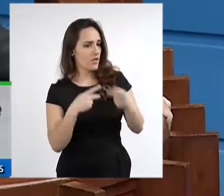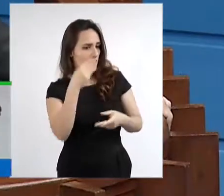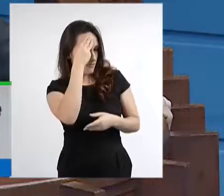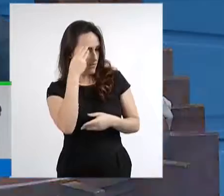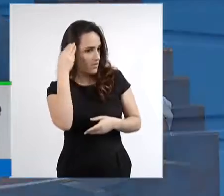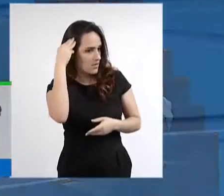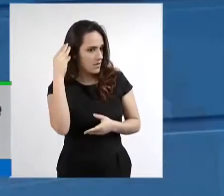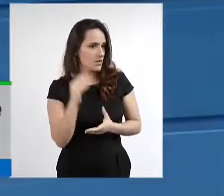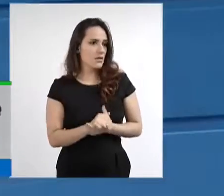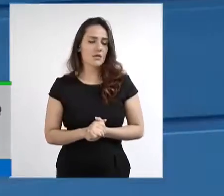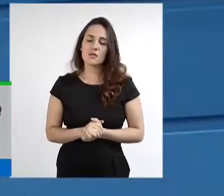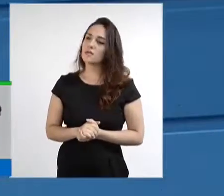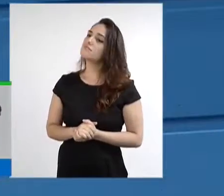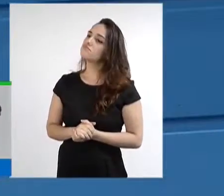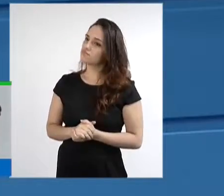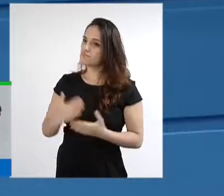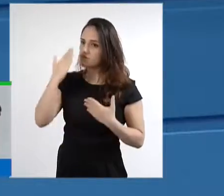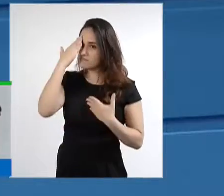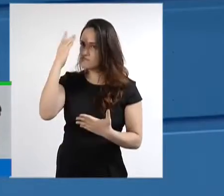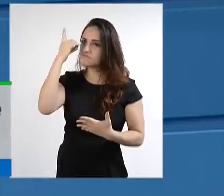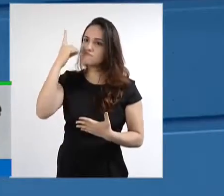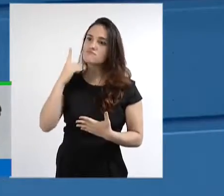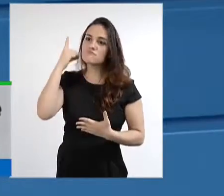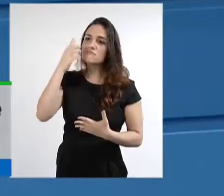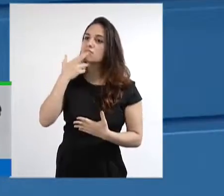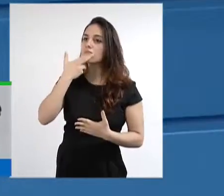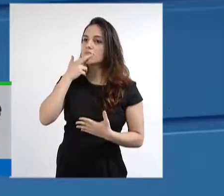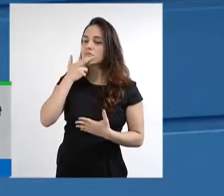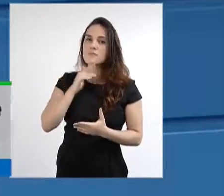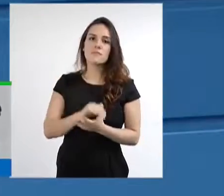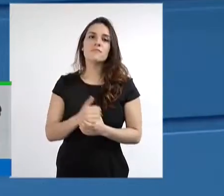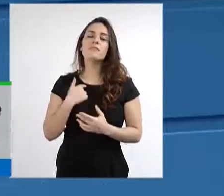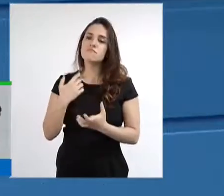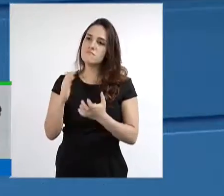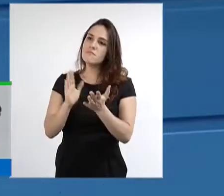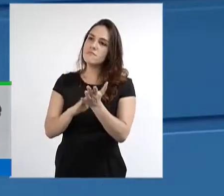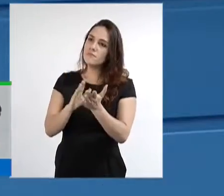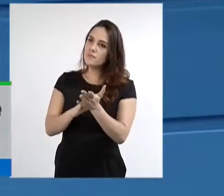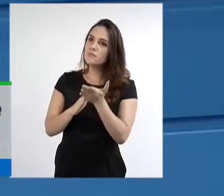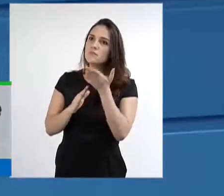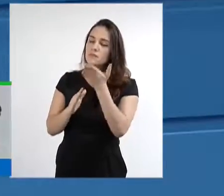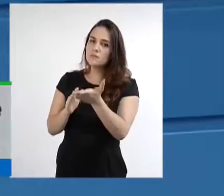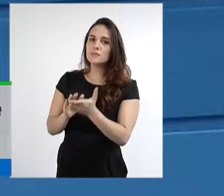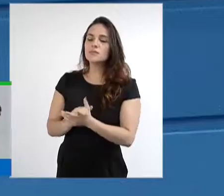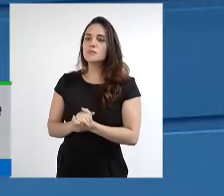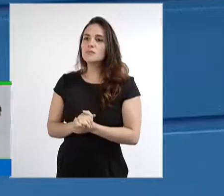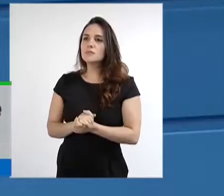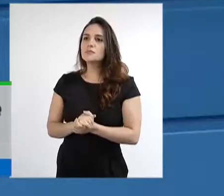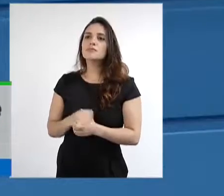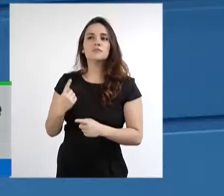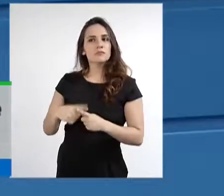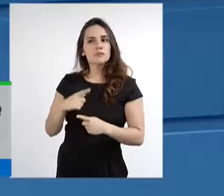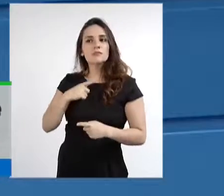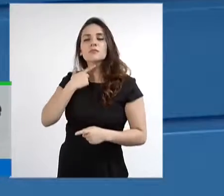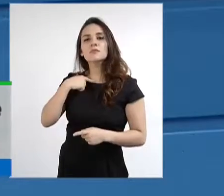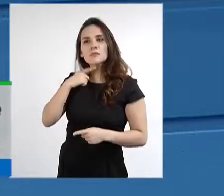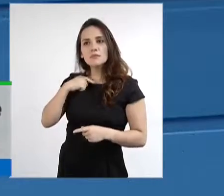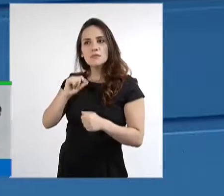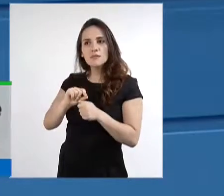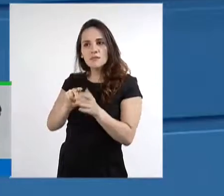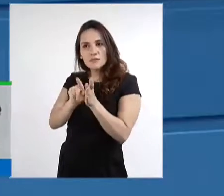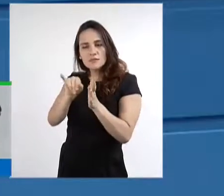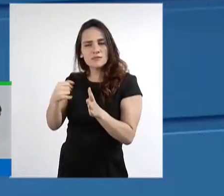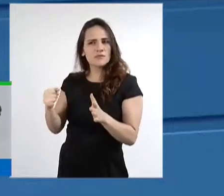Vendramini. Muito obrigado, deputado Renato Câmara, e aproveitar para parabenizar Vossa Excelência pela iniciativa,